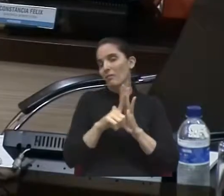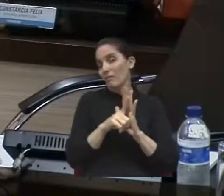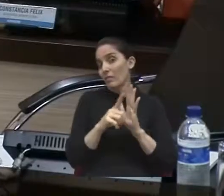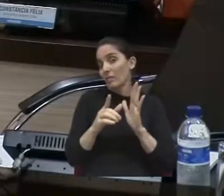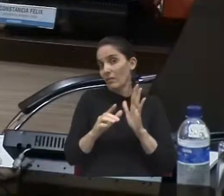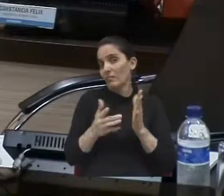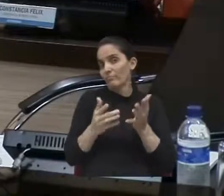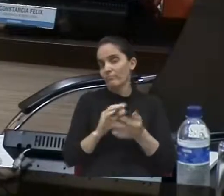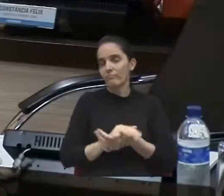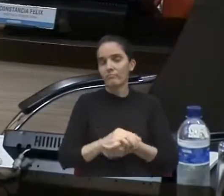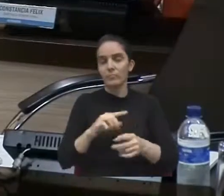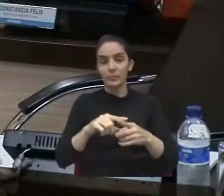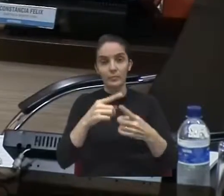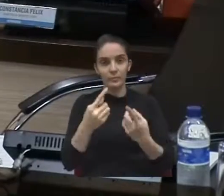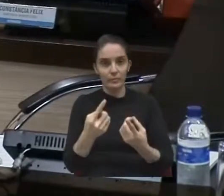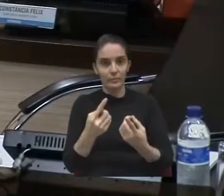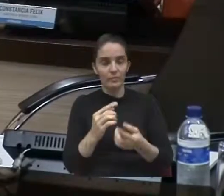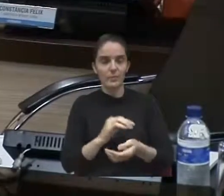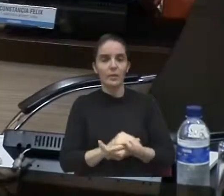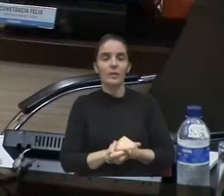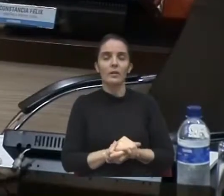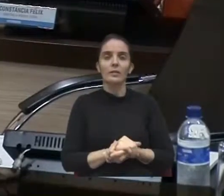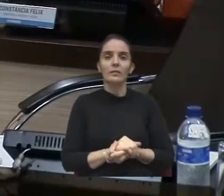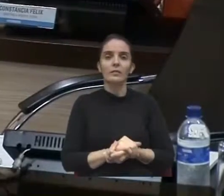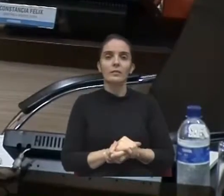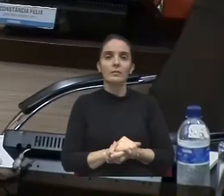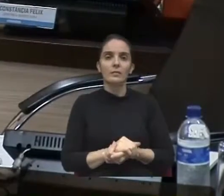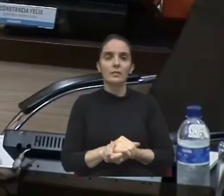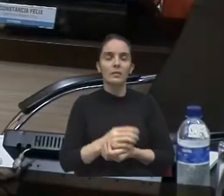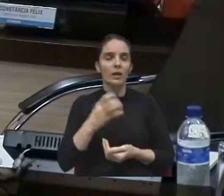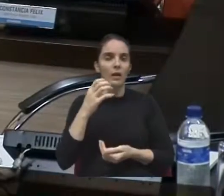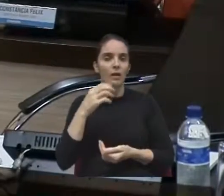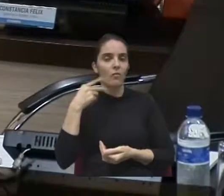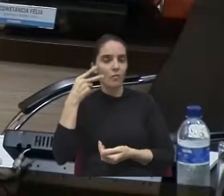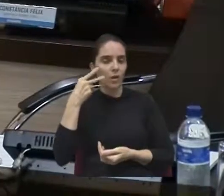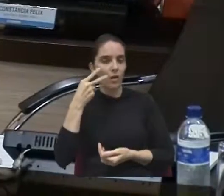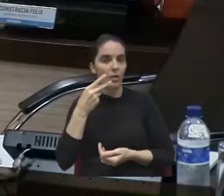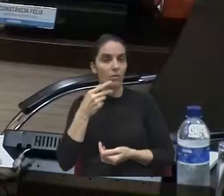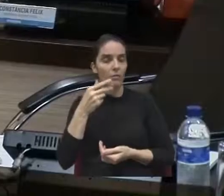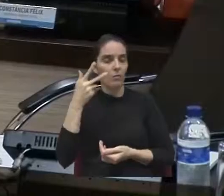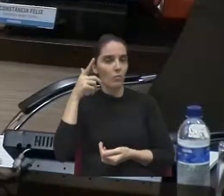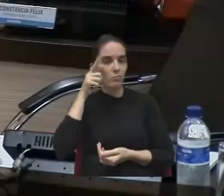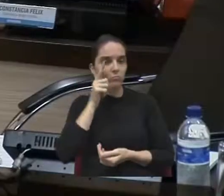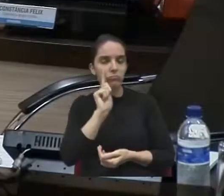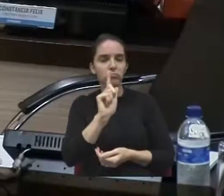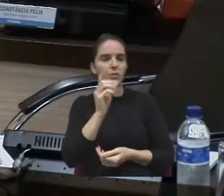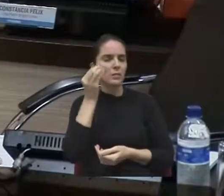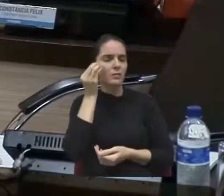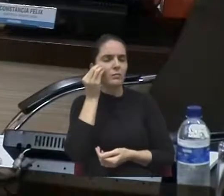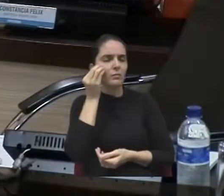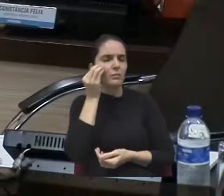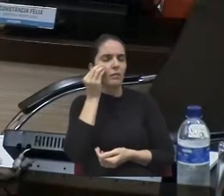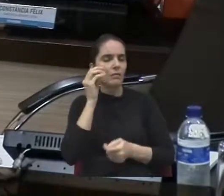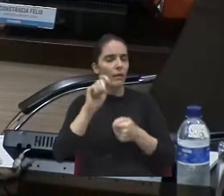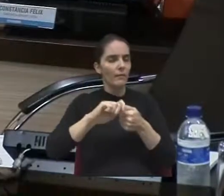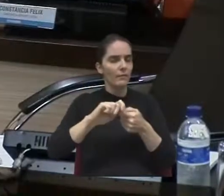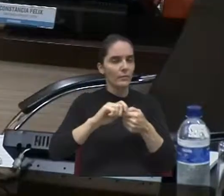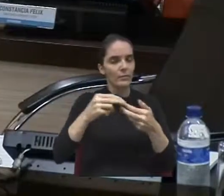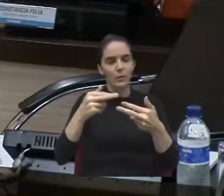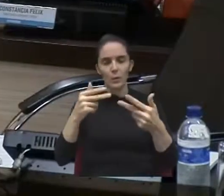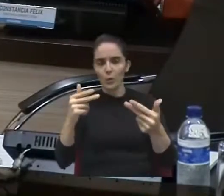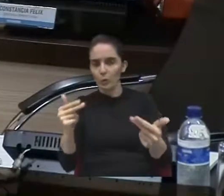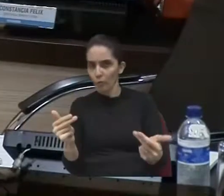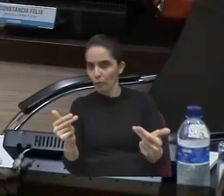tentar desviar desses problemas, tentar colocar em prática medidas que versem sobre